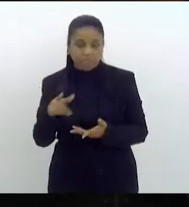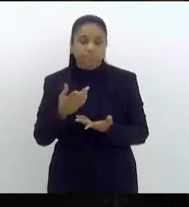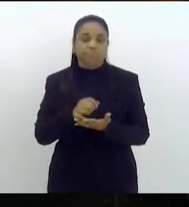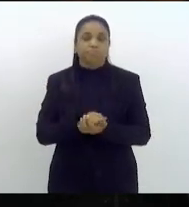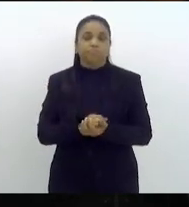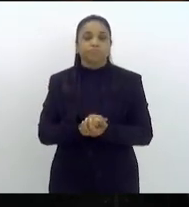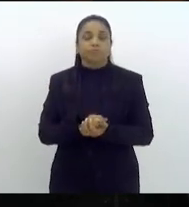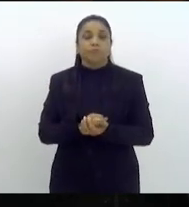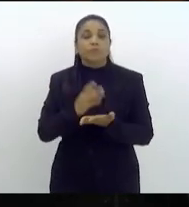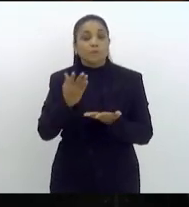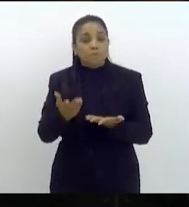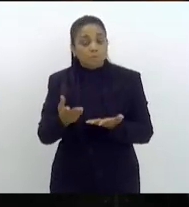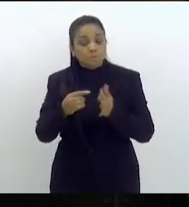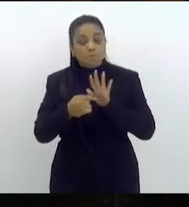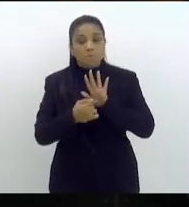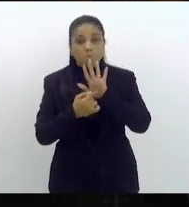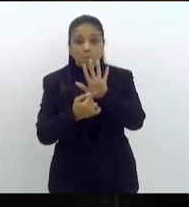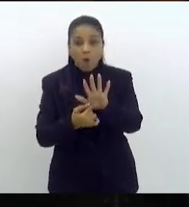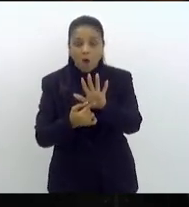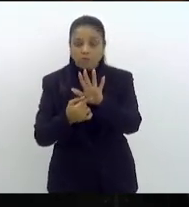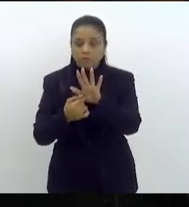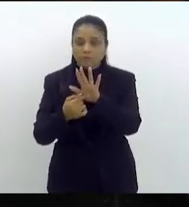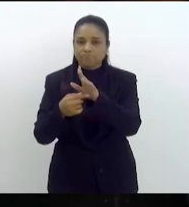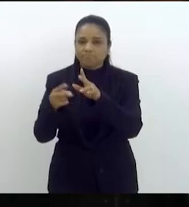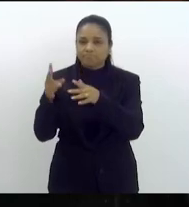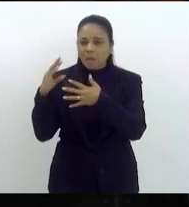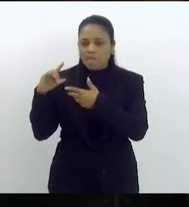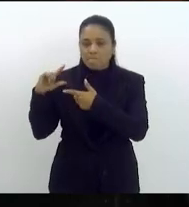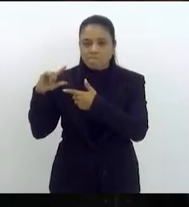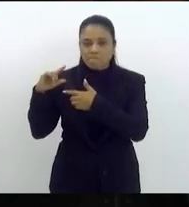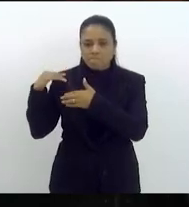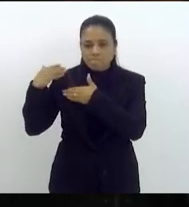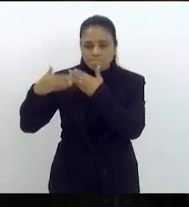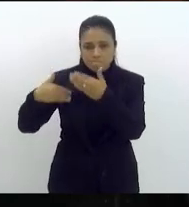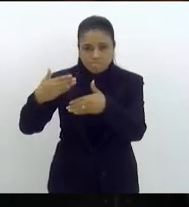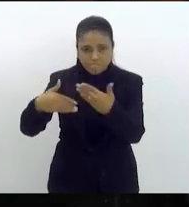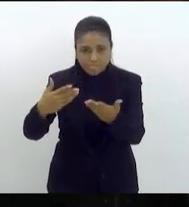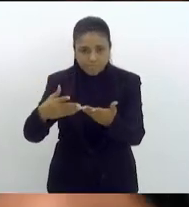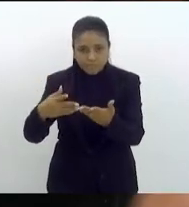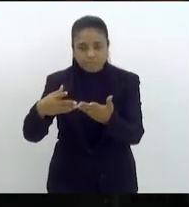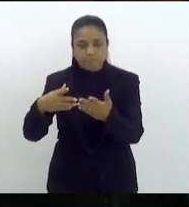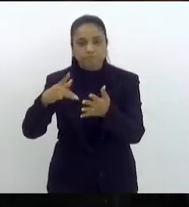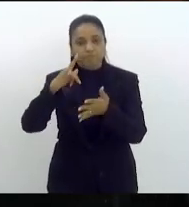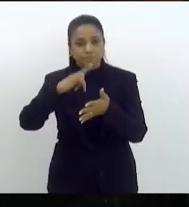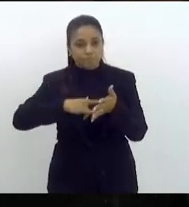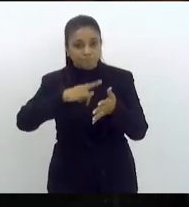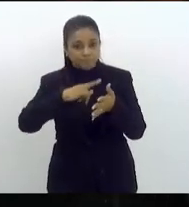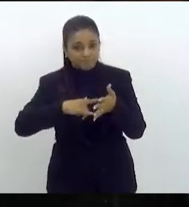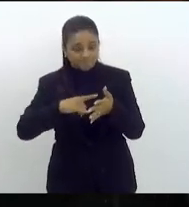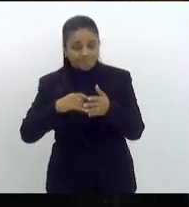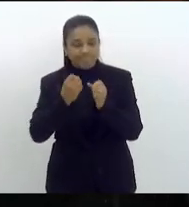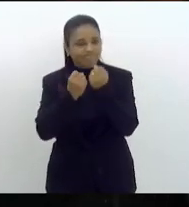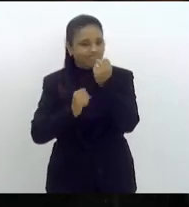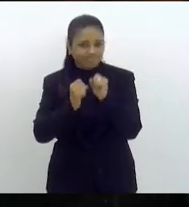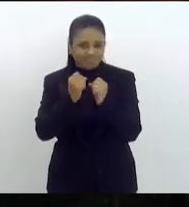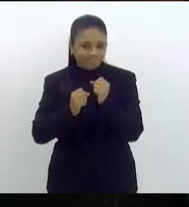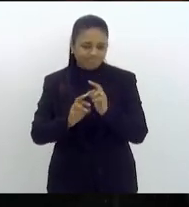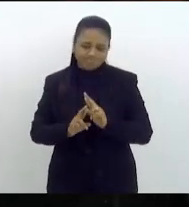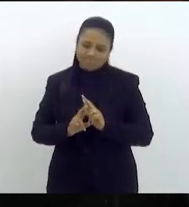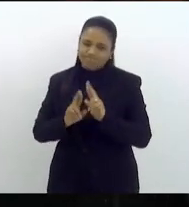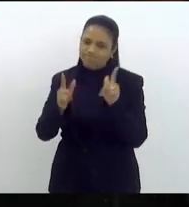o histórico mostra que as empresas petrolíferas não agiram assim